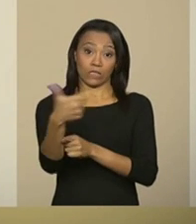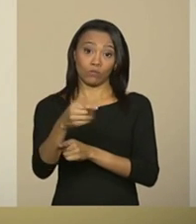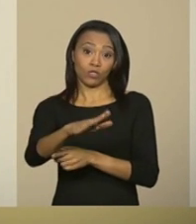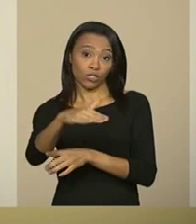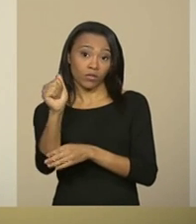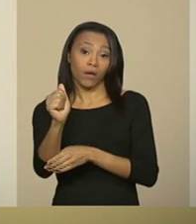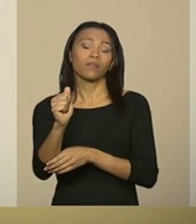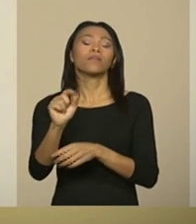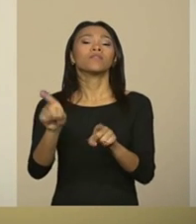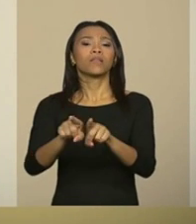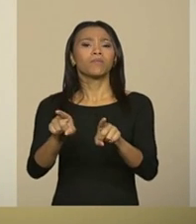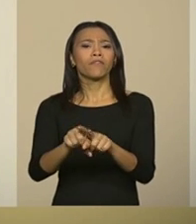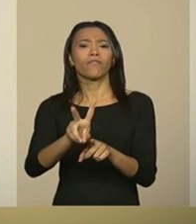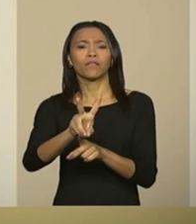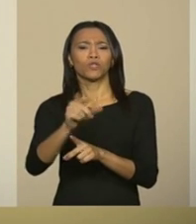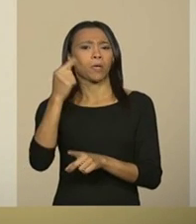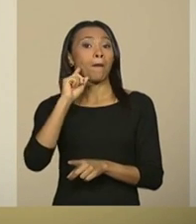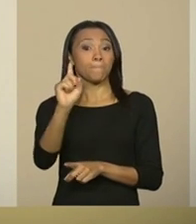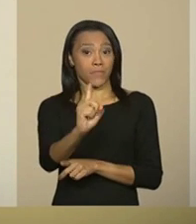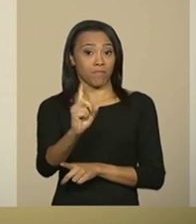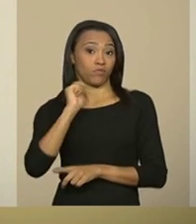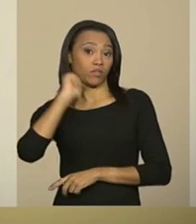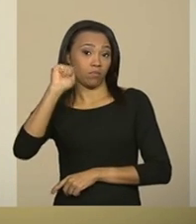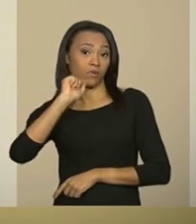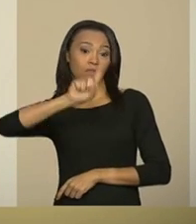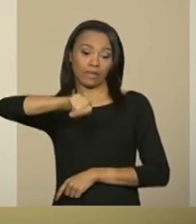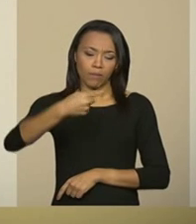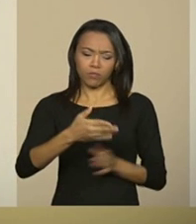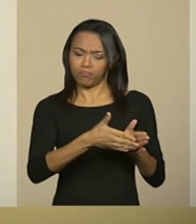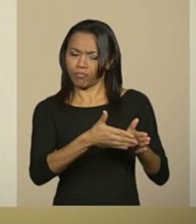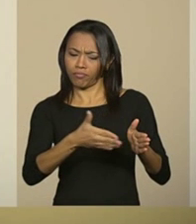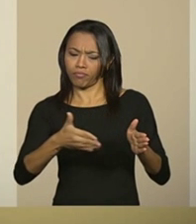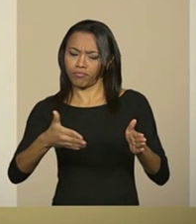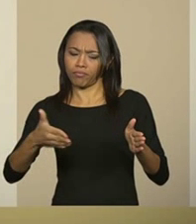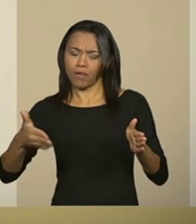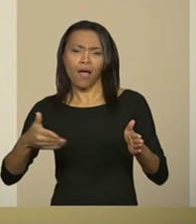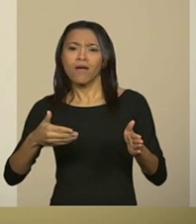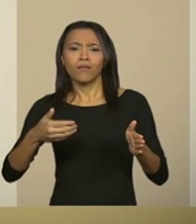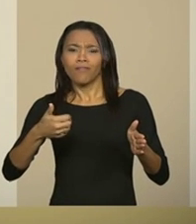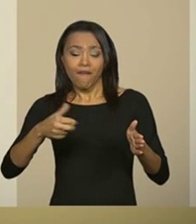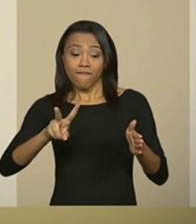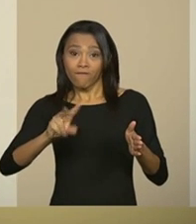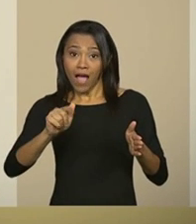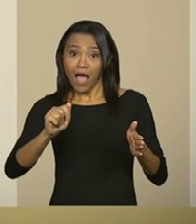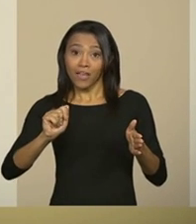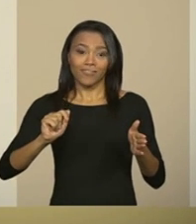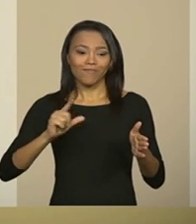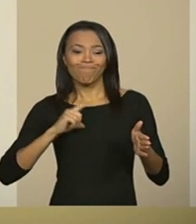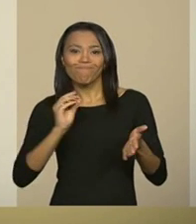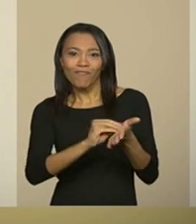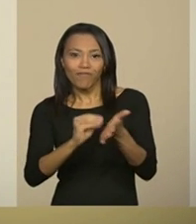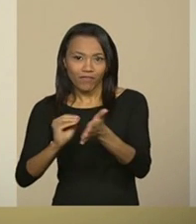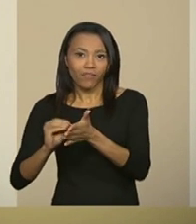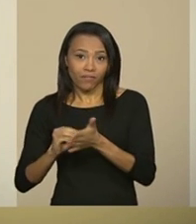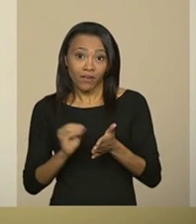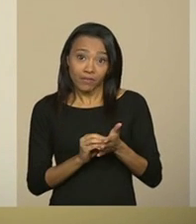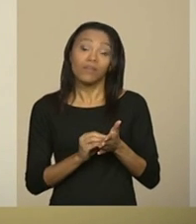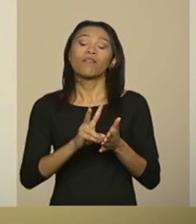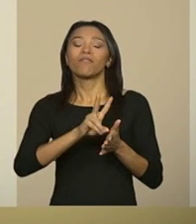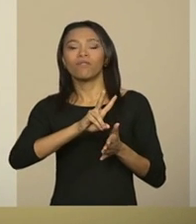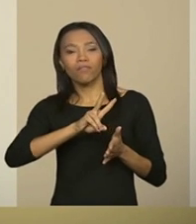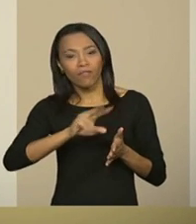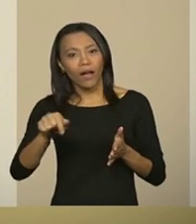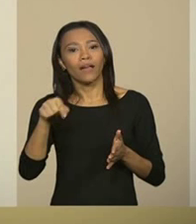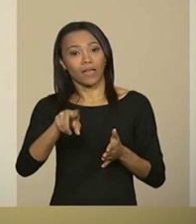sairá no dia 1º de abril depois desse período se houverem vagas não preenchidas pelos participantes do enem elas serão